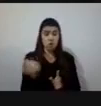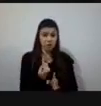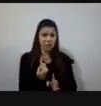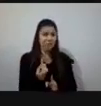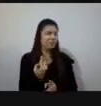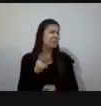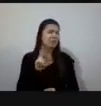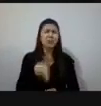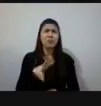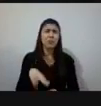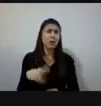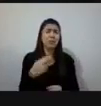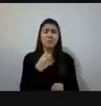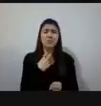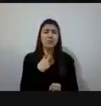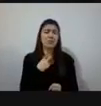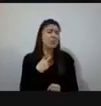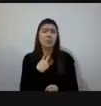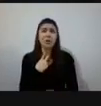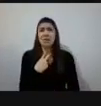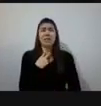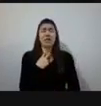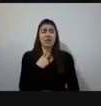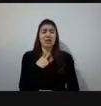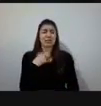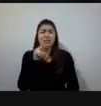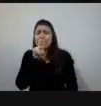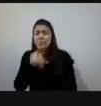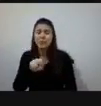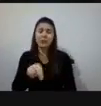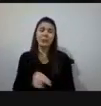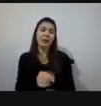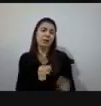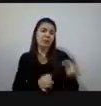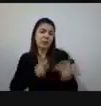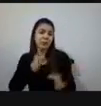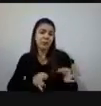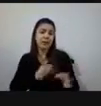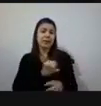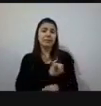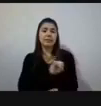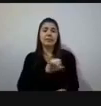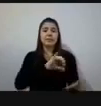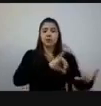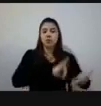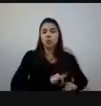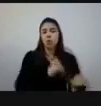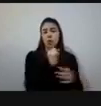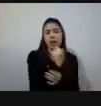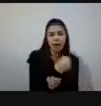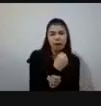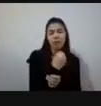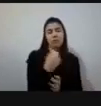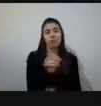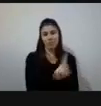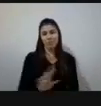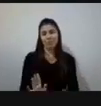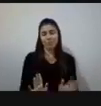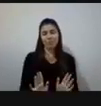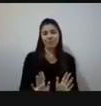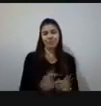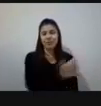para nós aqui, e como eu digo, repito mais uma vez, deveria ser assim para todos, né? Especialmente o poder público quando